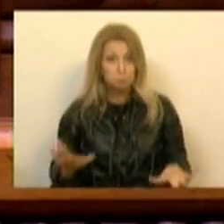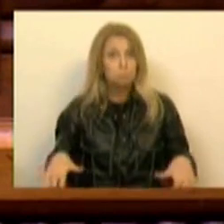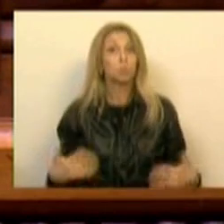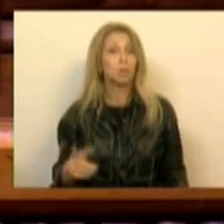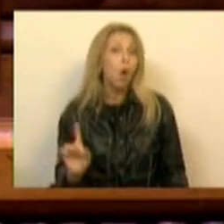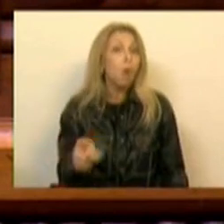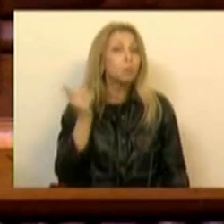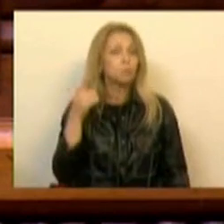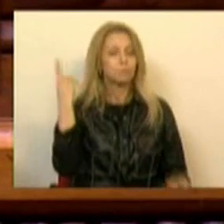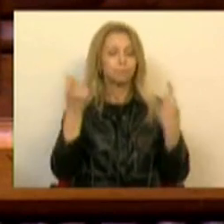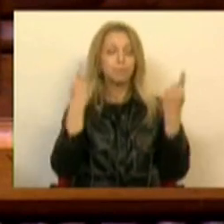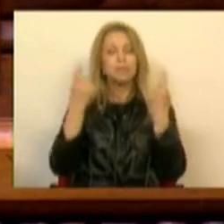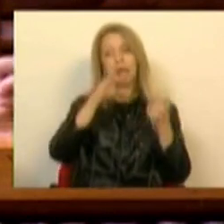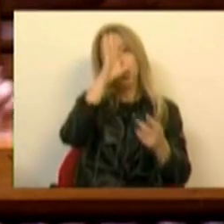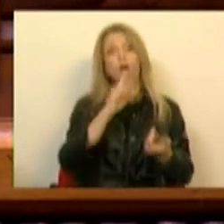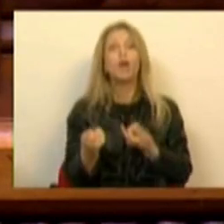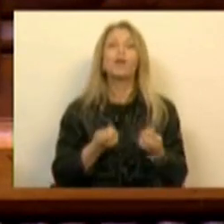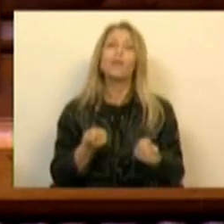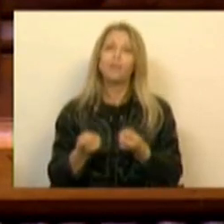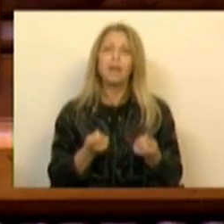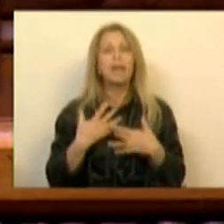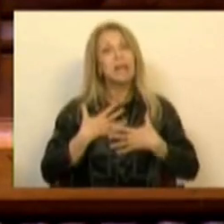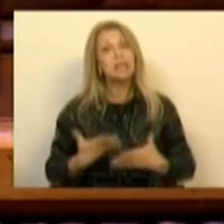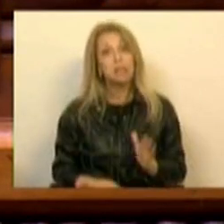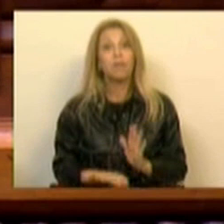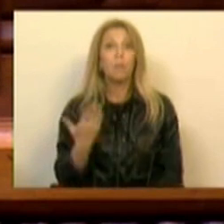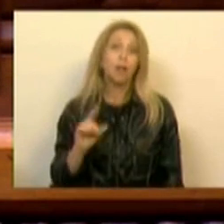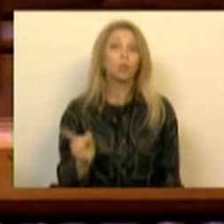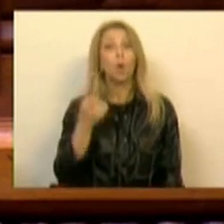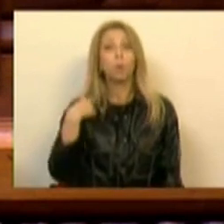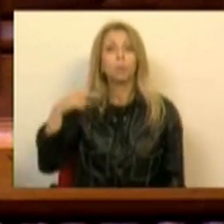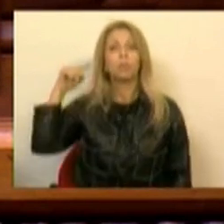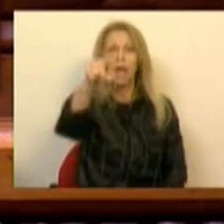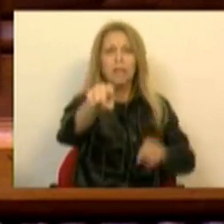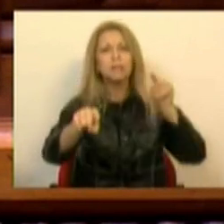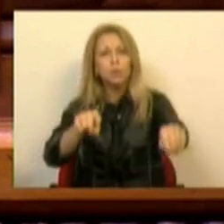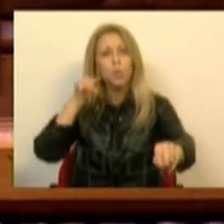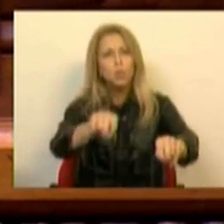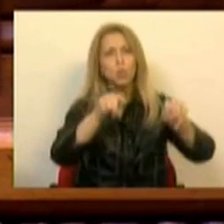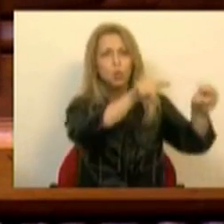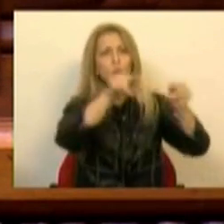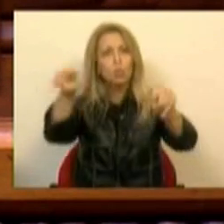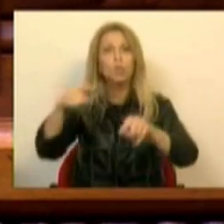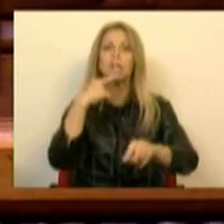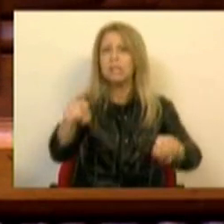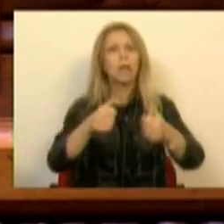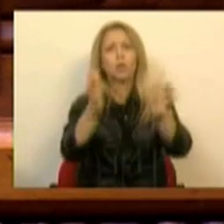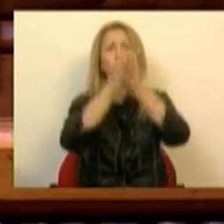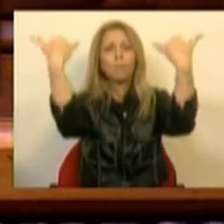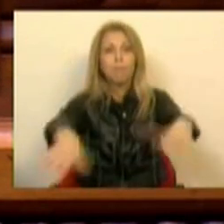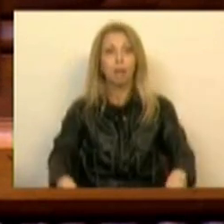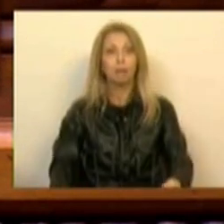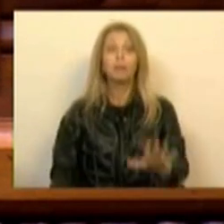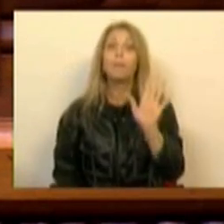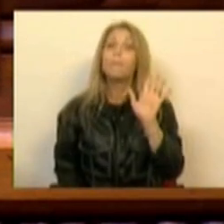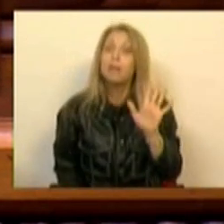Poder-se-ia pensar que governar é mais cansativo do que simplesmente apontar o dedo e dizer que tudo vai mal. Mas